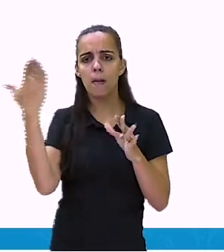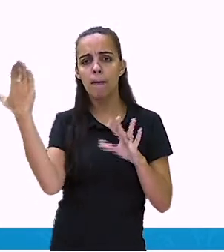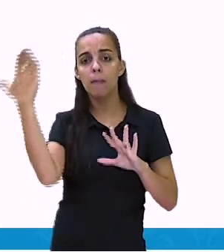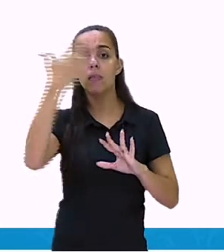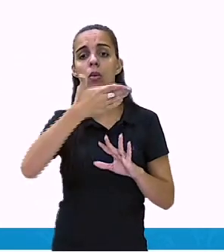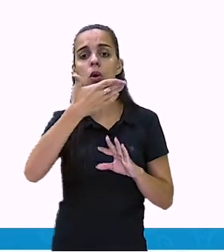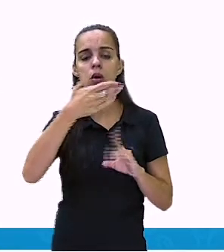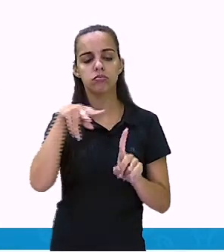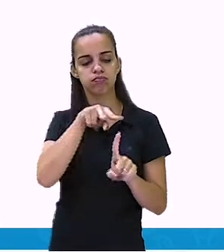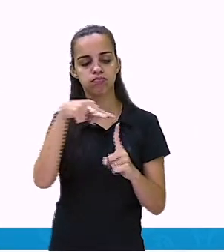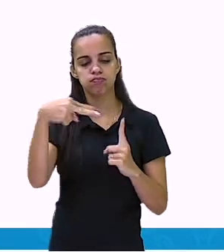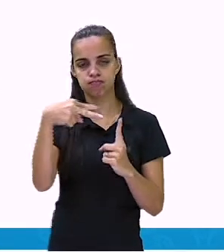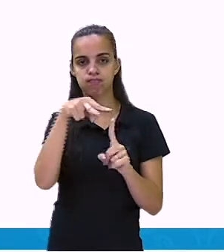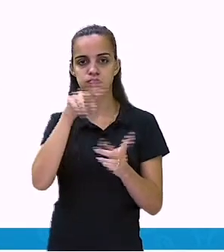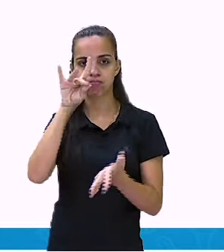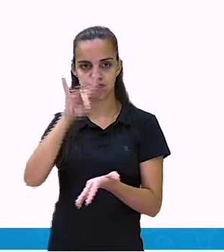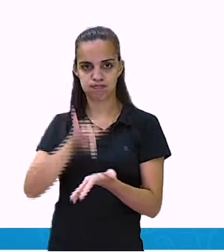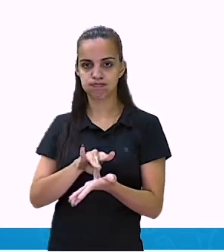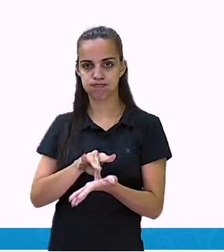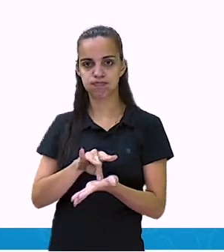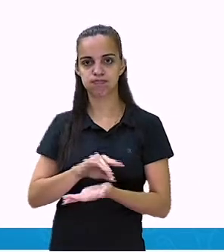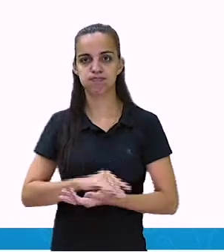o ponto de vista.